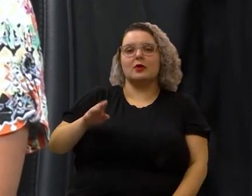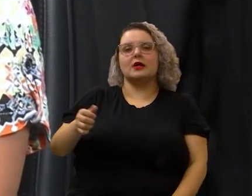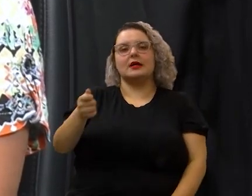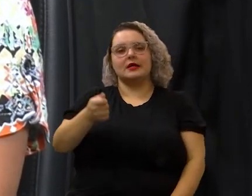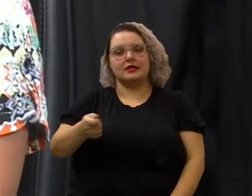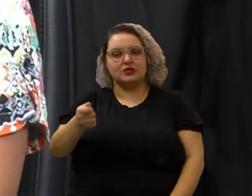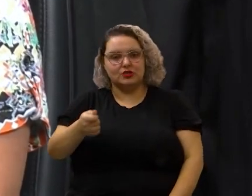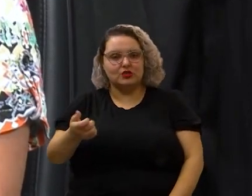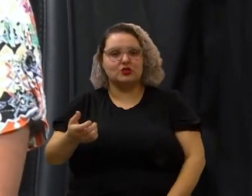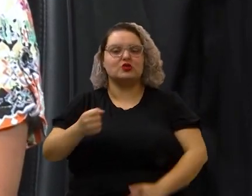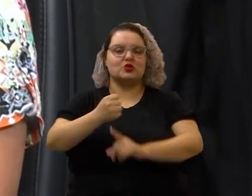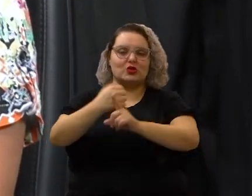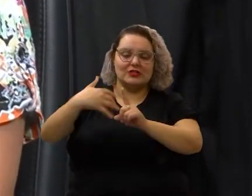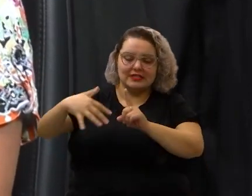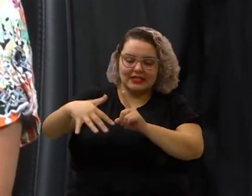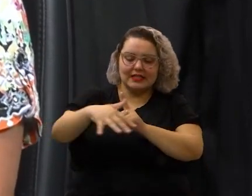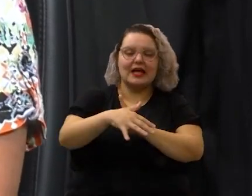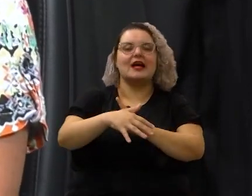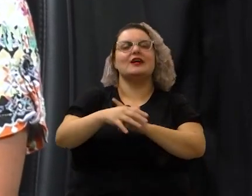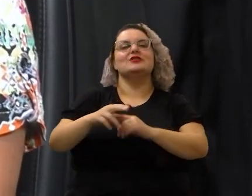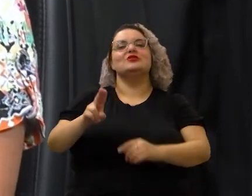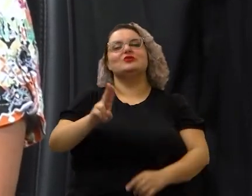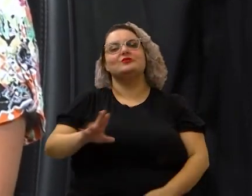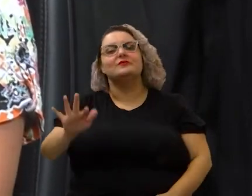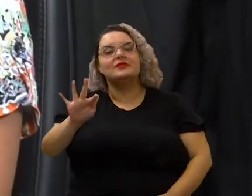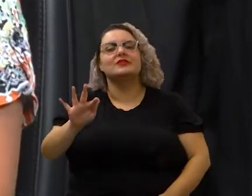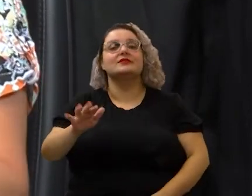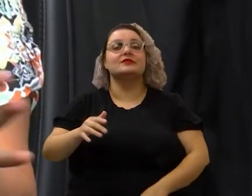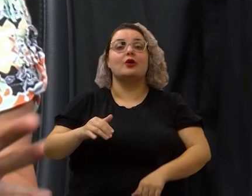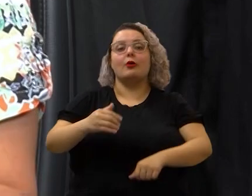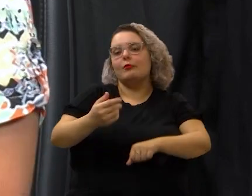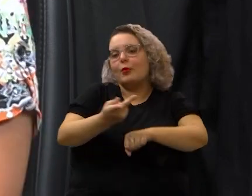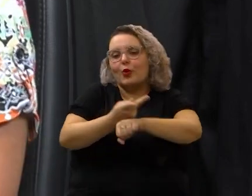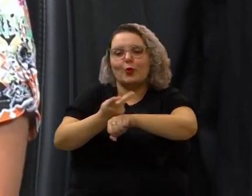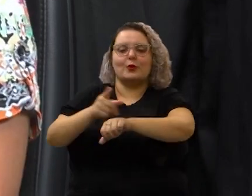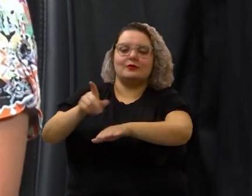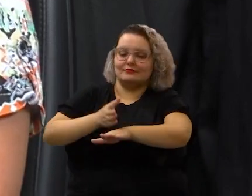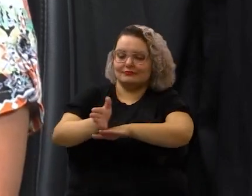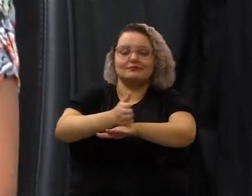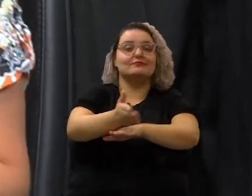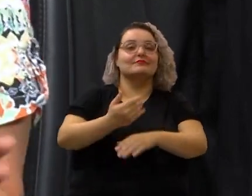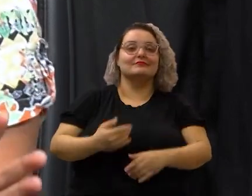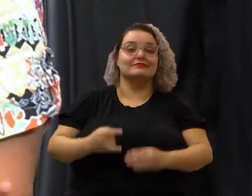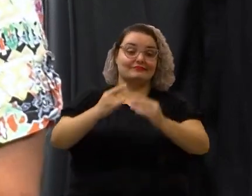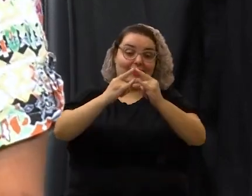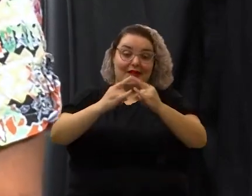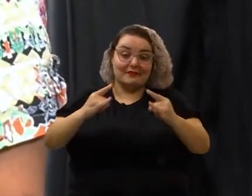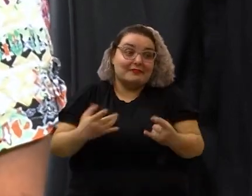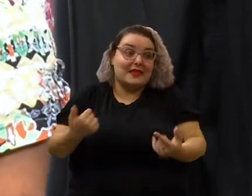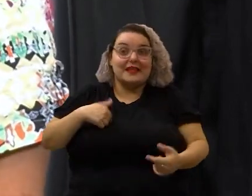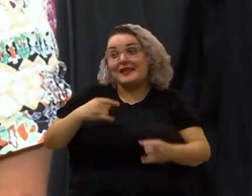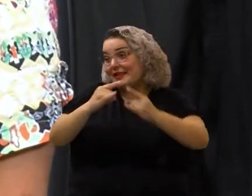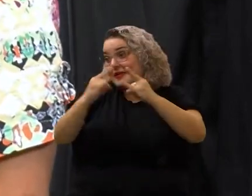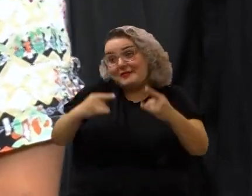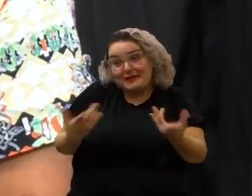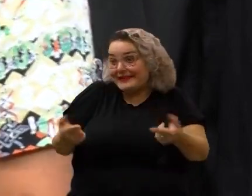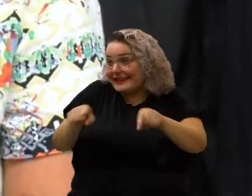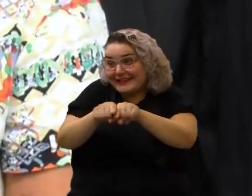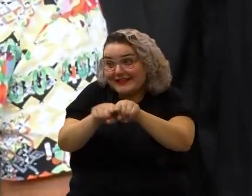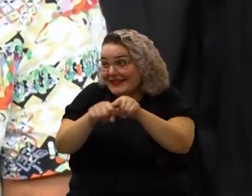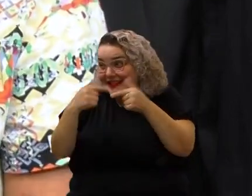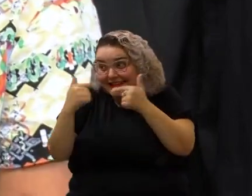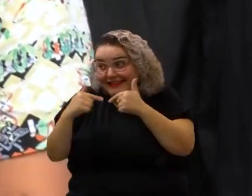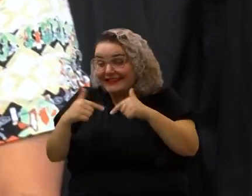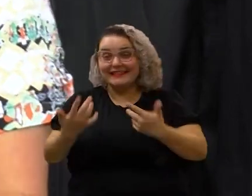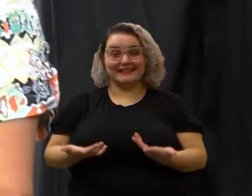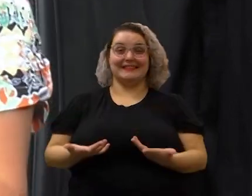era a Sociedade Universidade em Busca de Alternativas. E aí o pessoal montou barracas, e aí eu montei uma barraca lá,